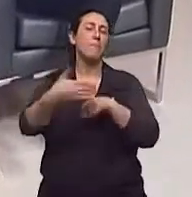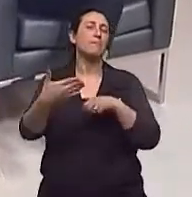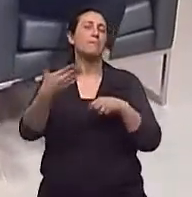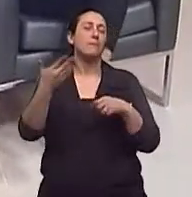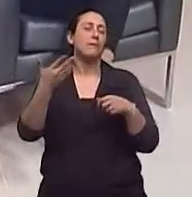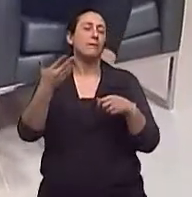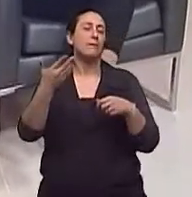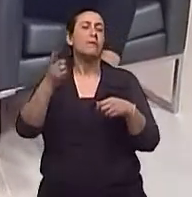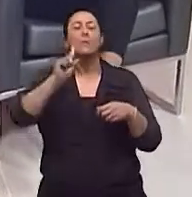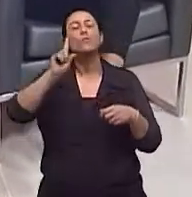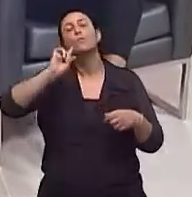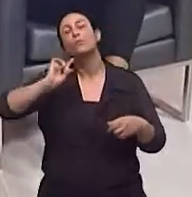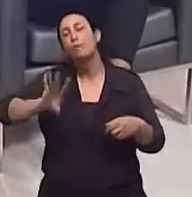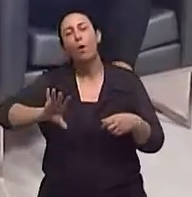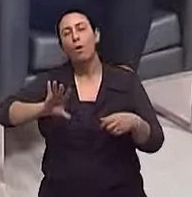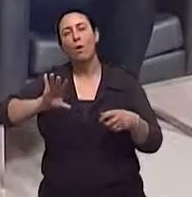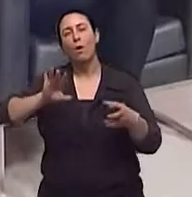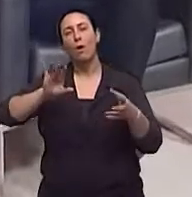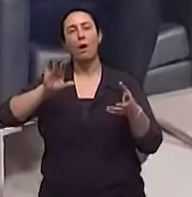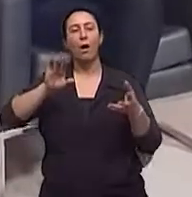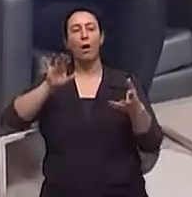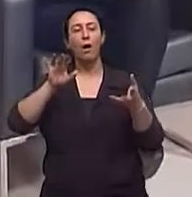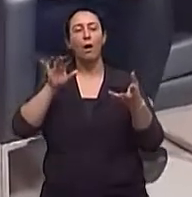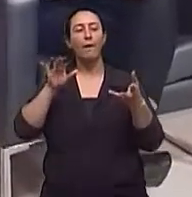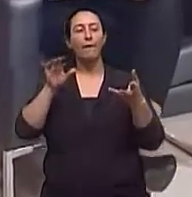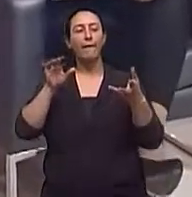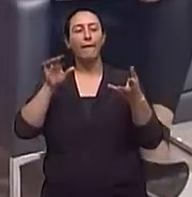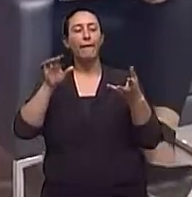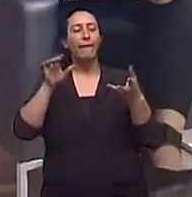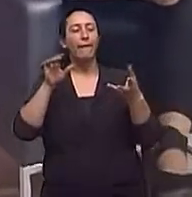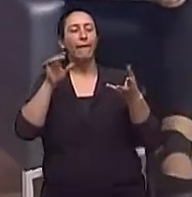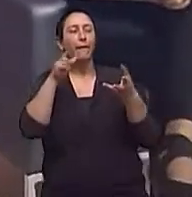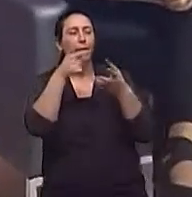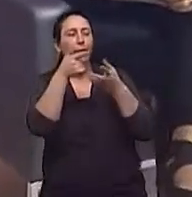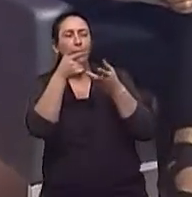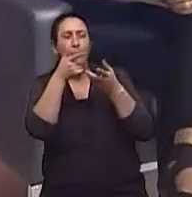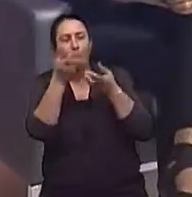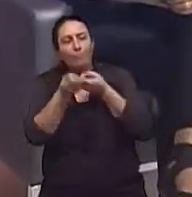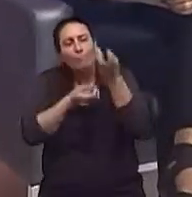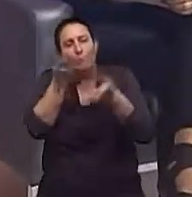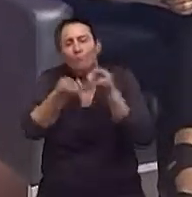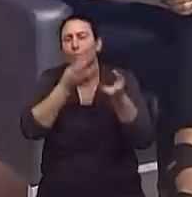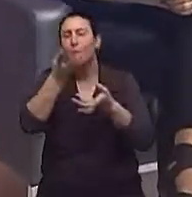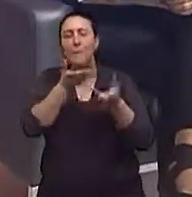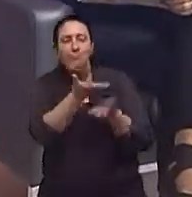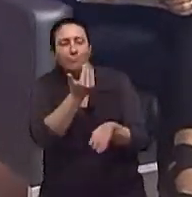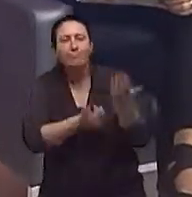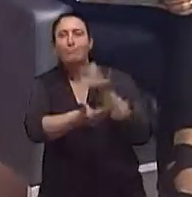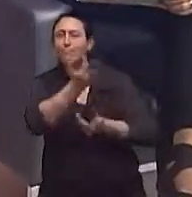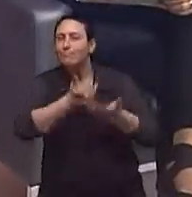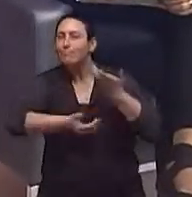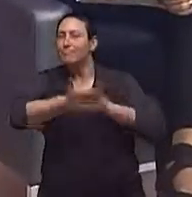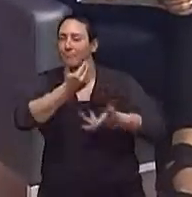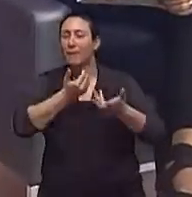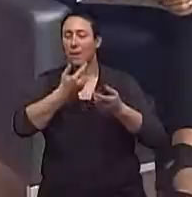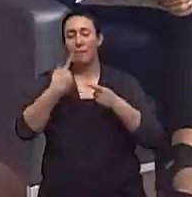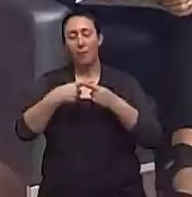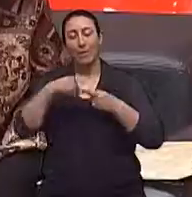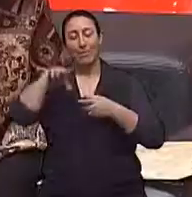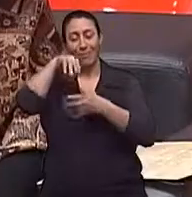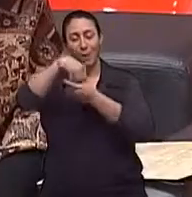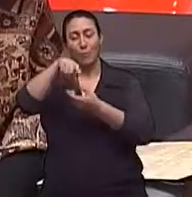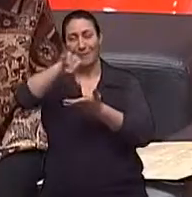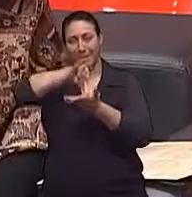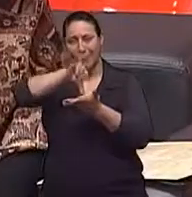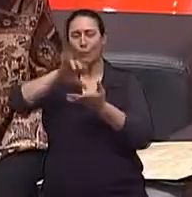simplesmente a partir daquele sintoma específico que ela atrás Então o que as pessoas que as recebem nos serviços